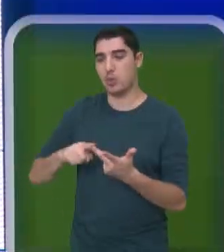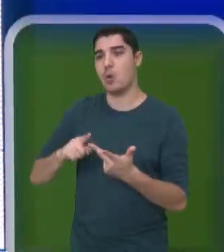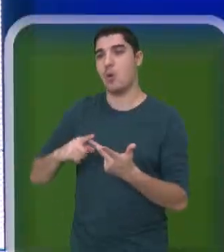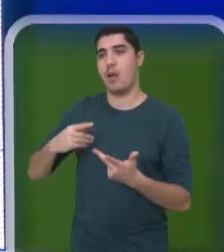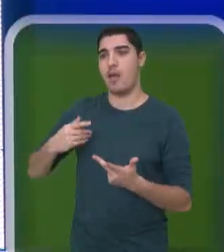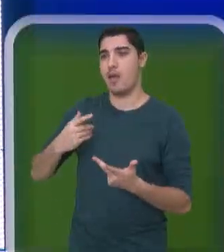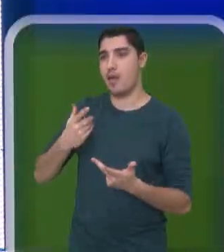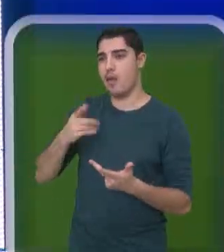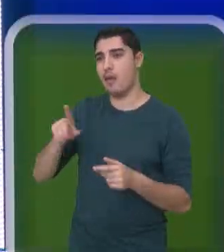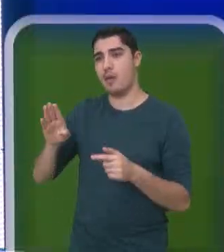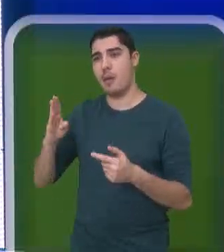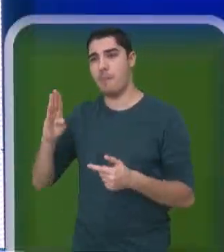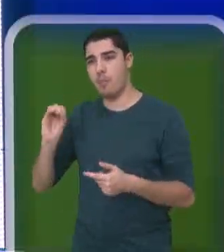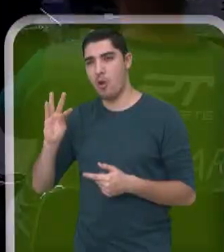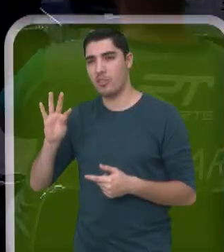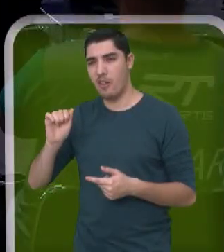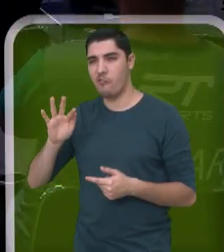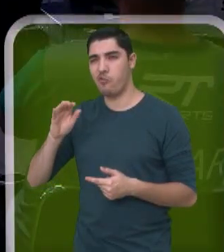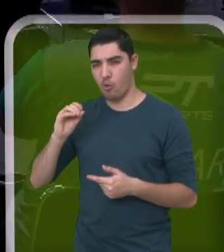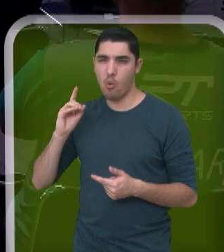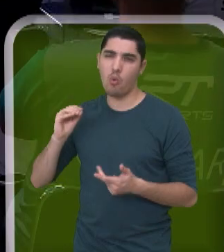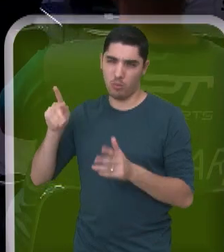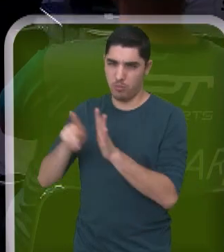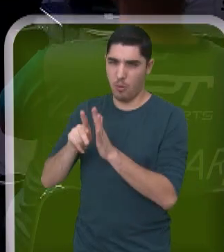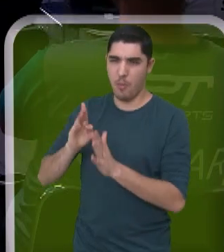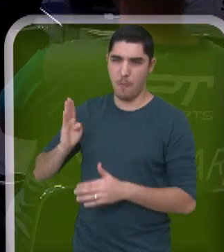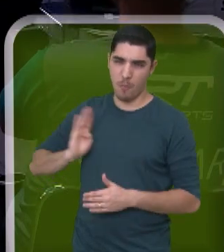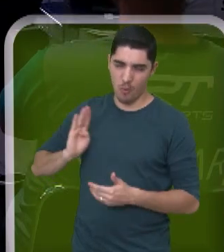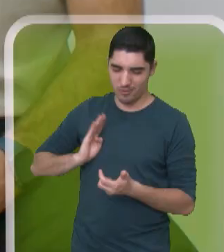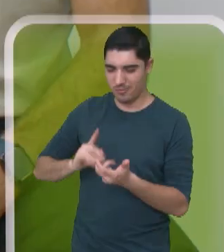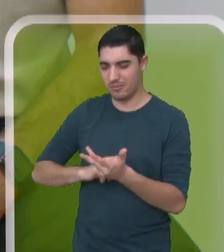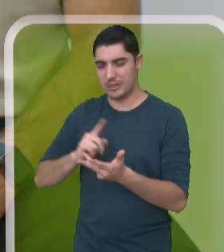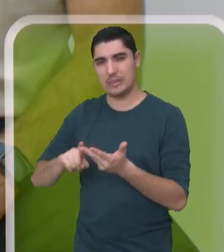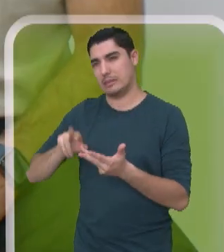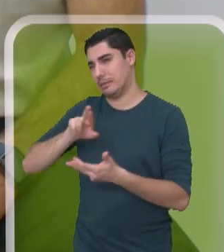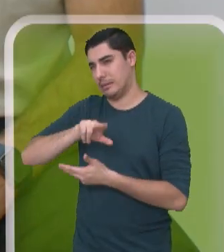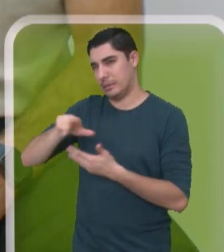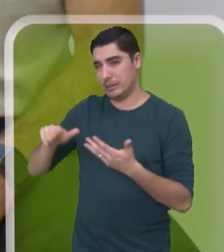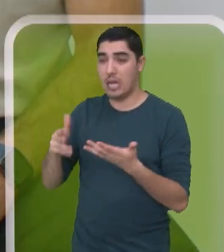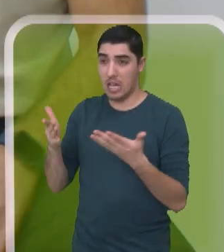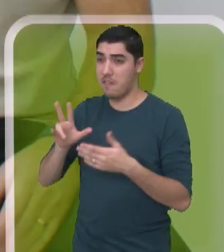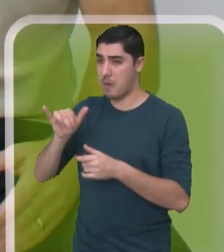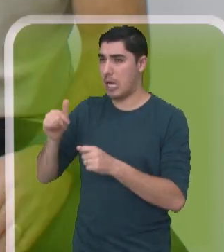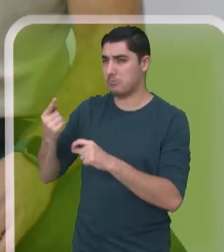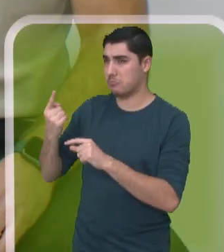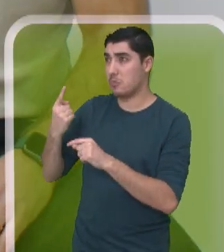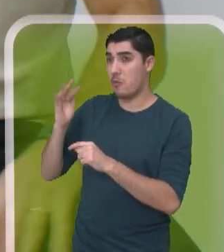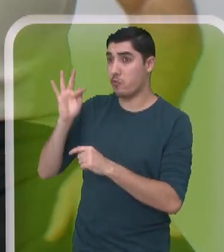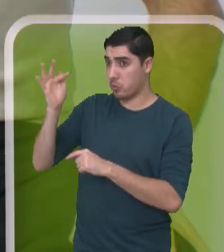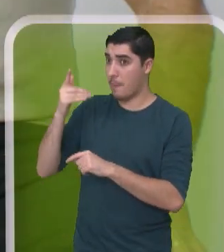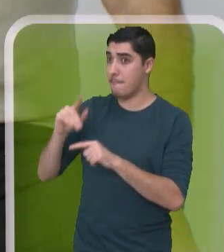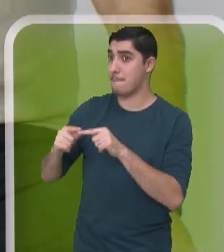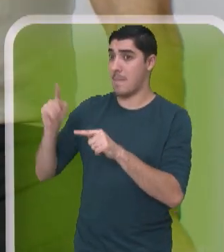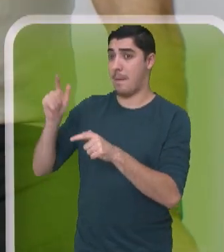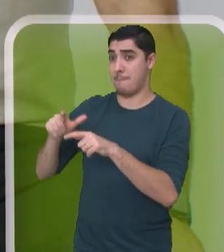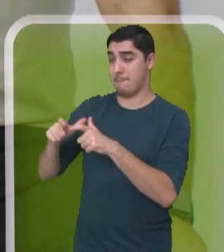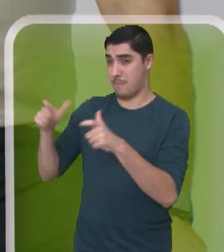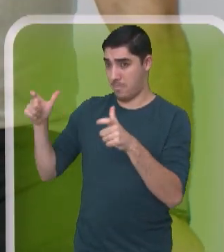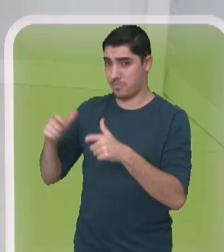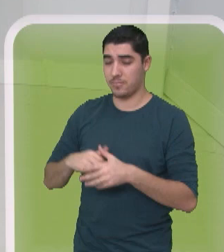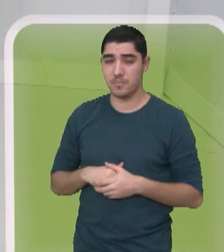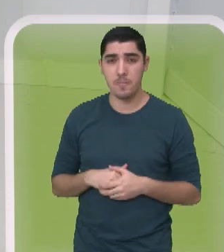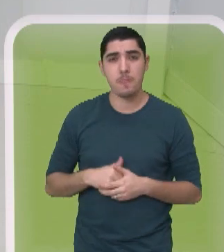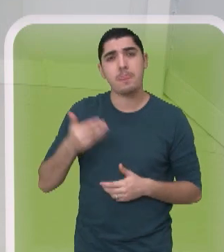agora também sendo discutida a SAF, e não tenho dúvida que vem mais pela frente. Ô Bruno, uma questão que